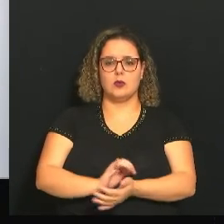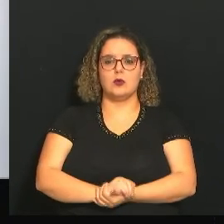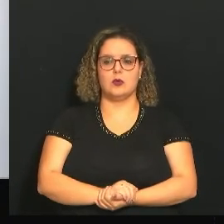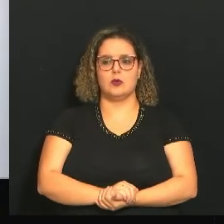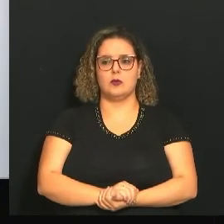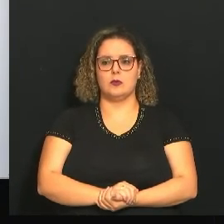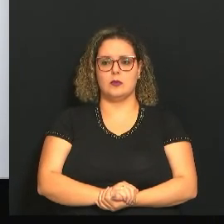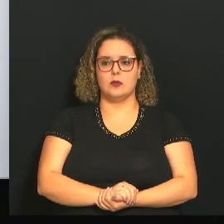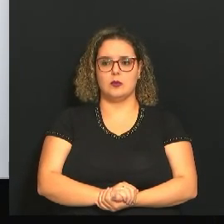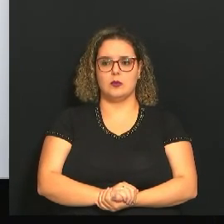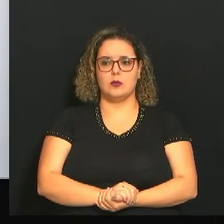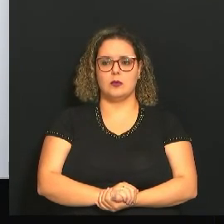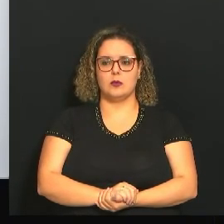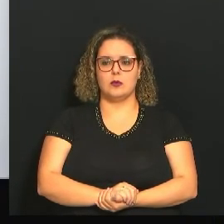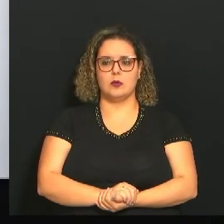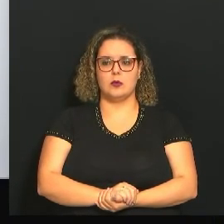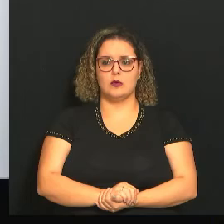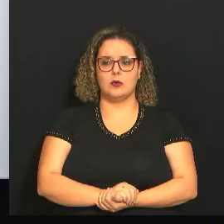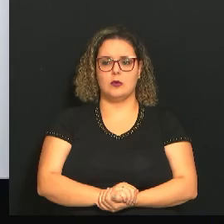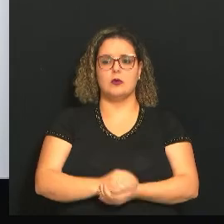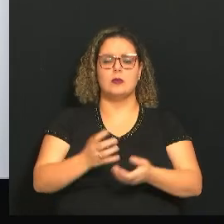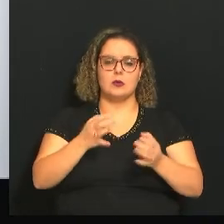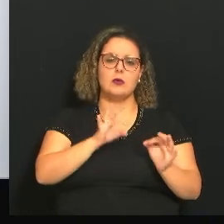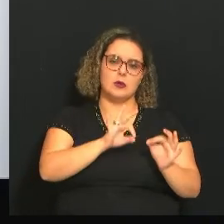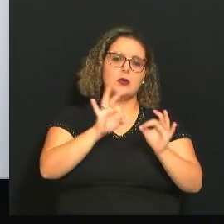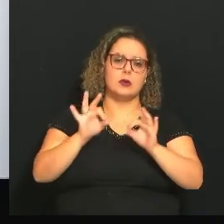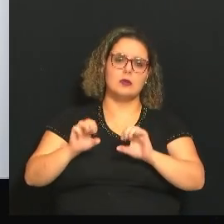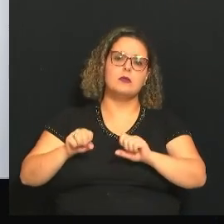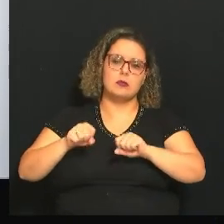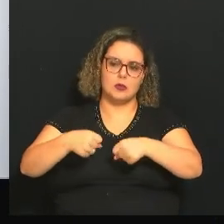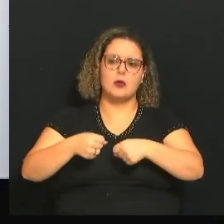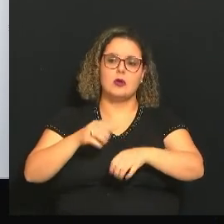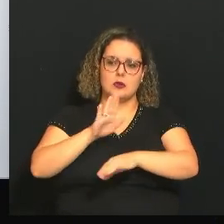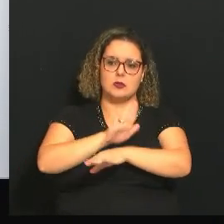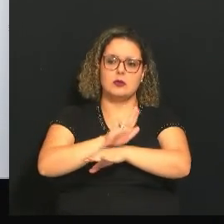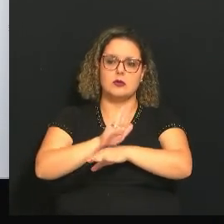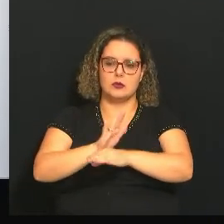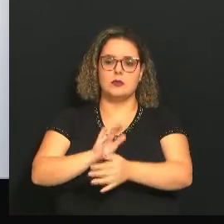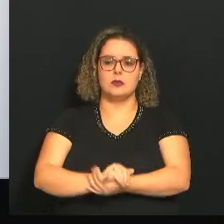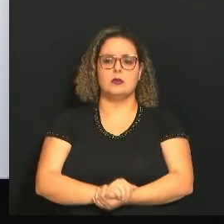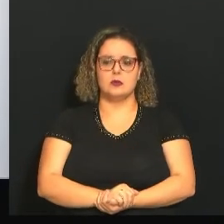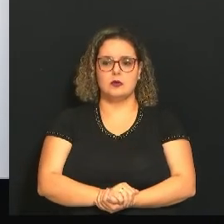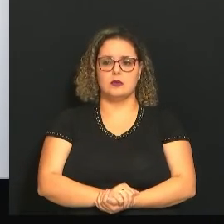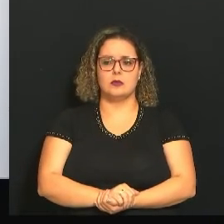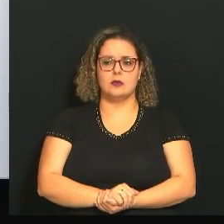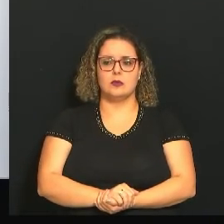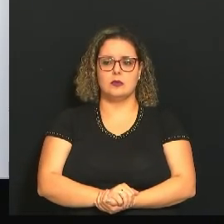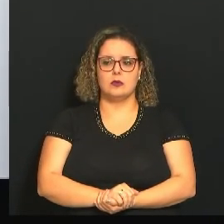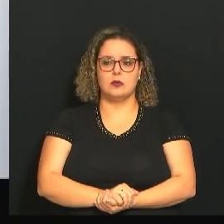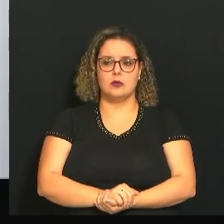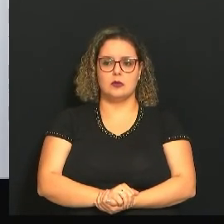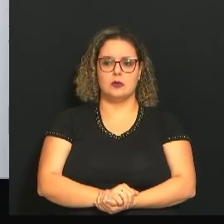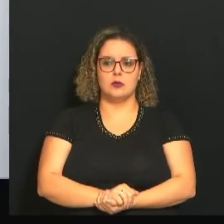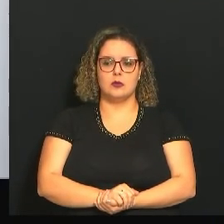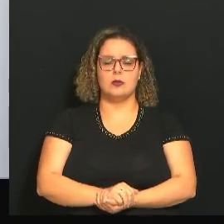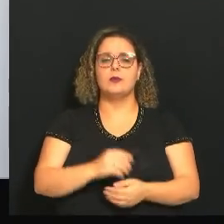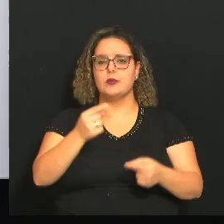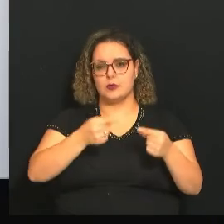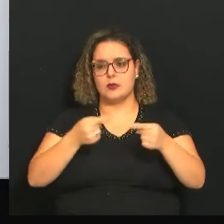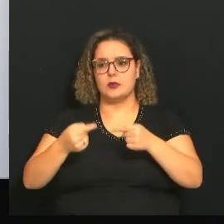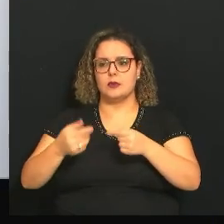site, e quero acompanhar essa luta, e quero ajudar, e vamos, é isso, manter aí essa